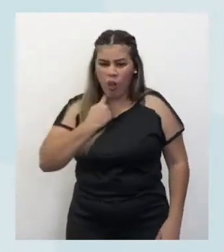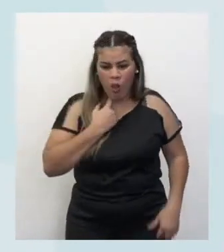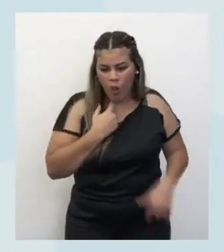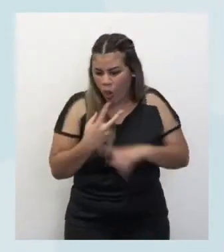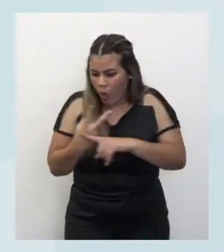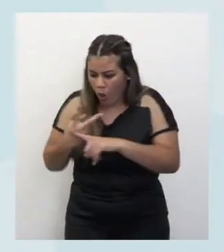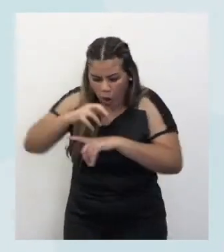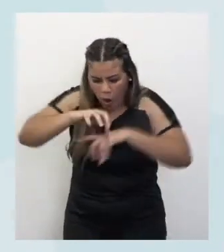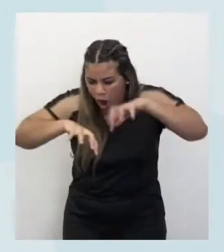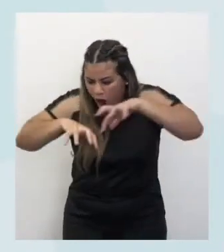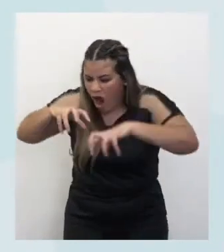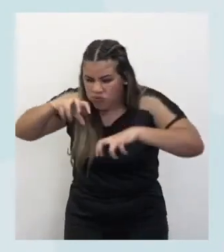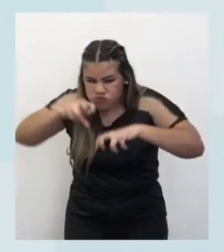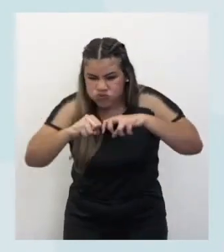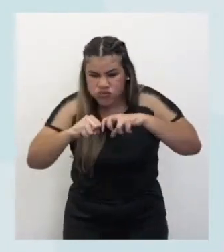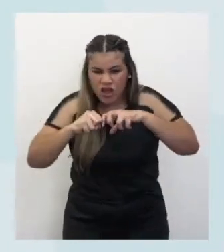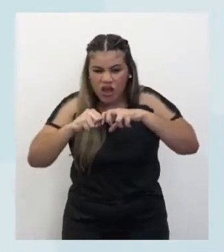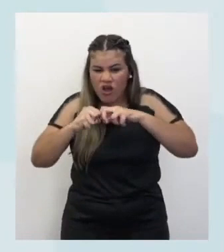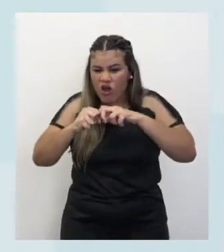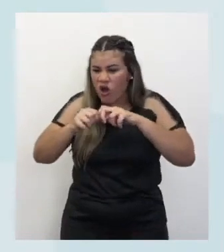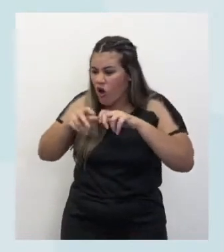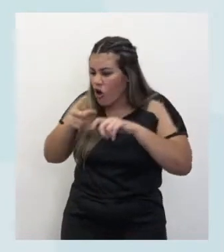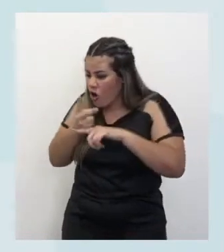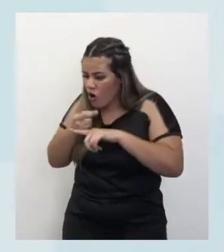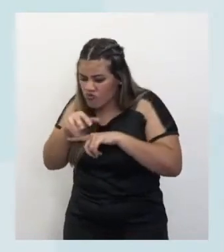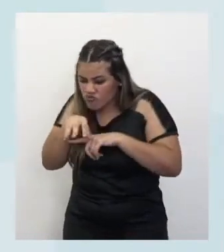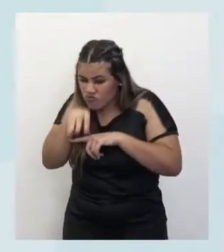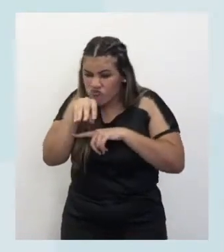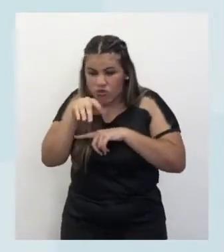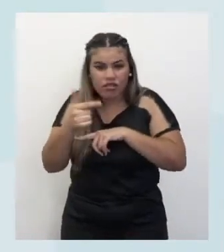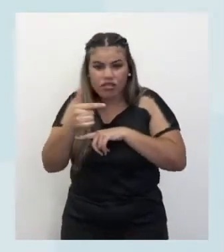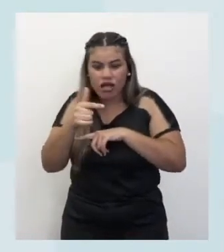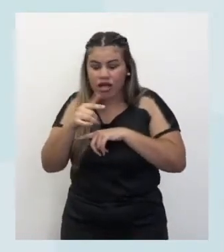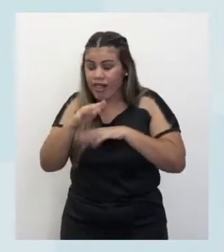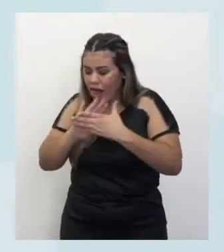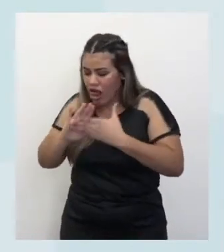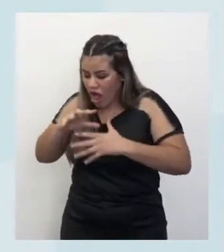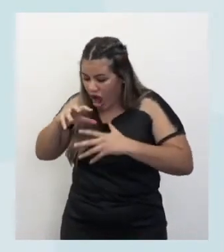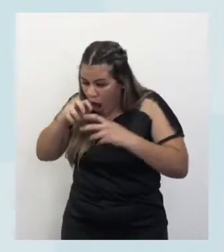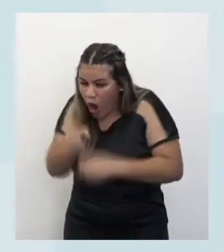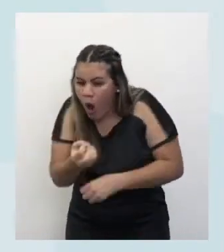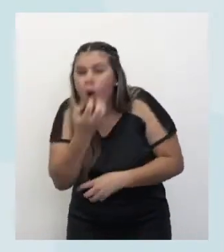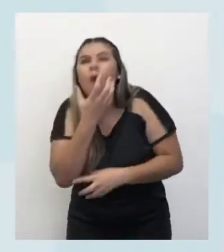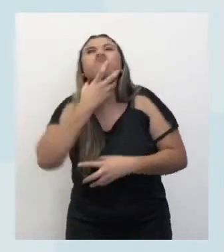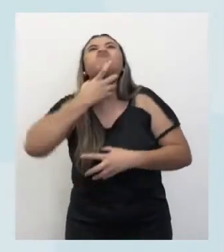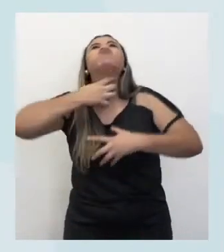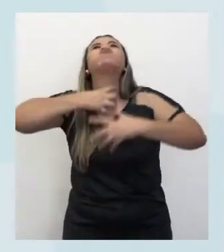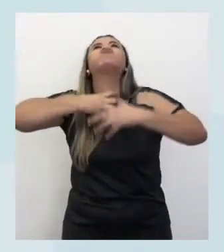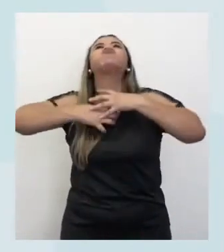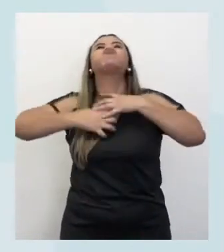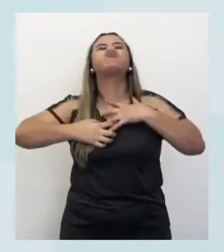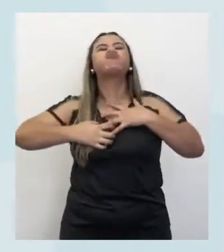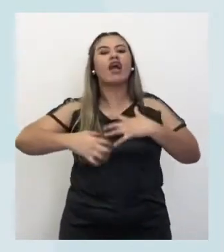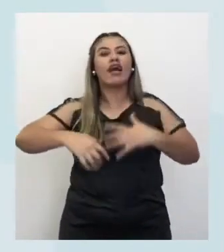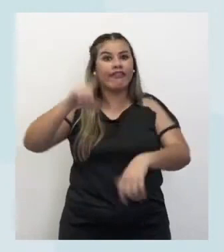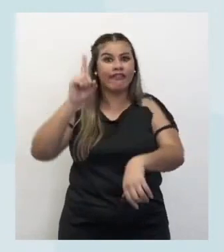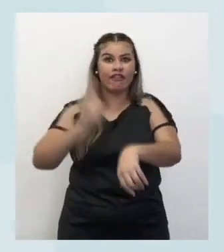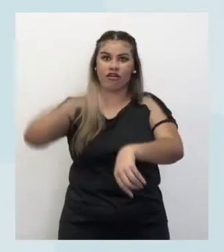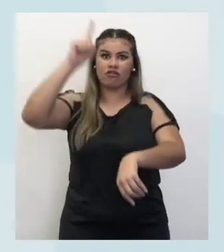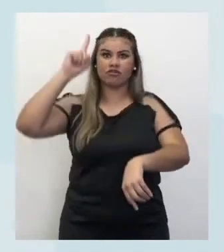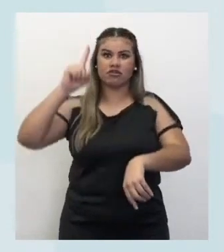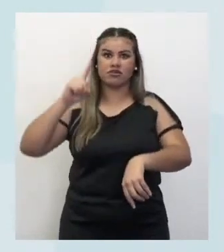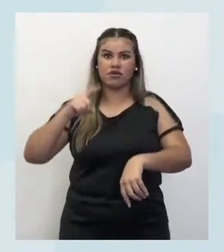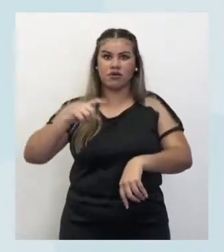detritos. Quando achava alguma coisa, não examinava nem cheirava. Engolia com voracidade.